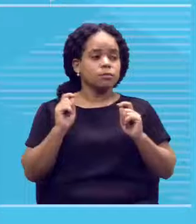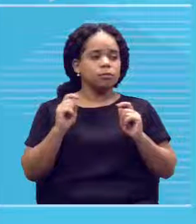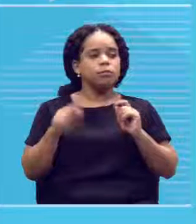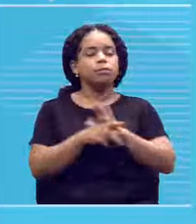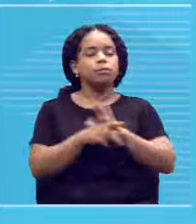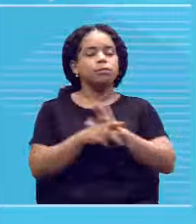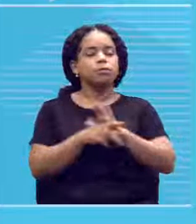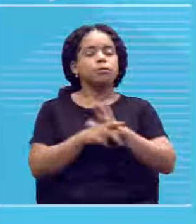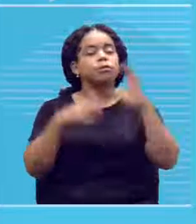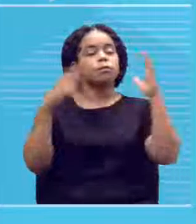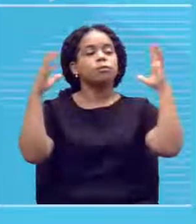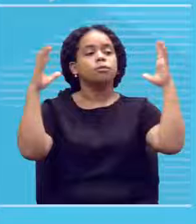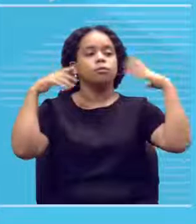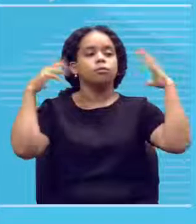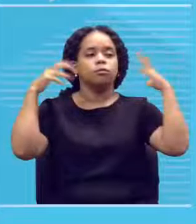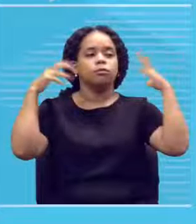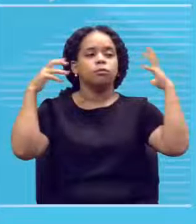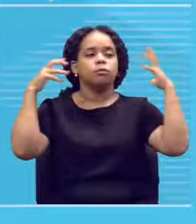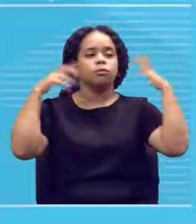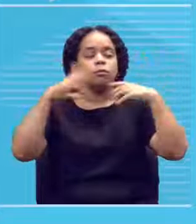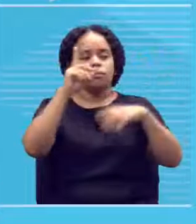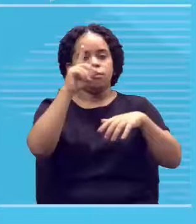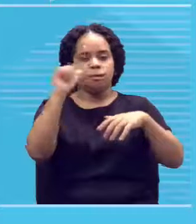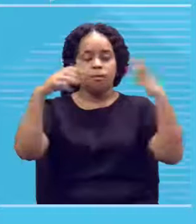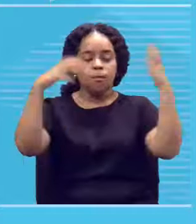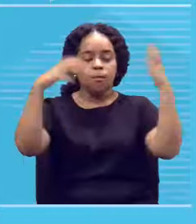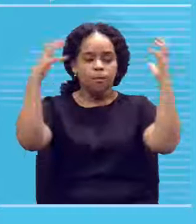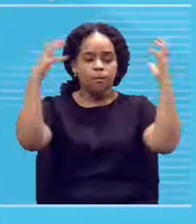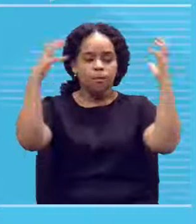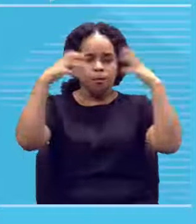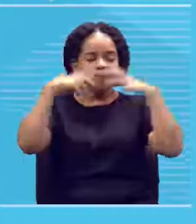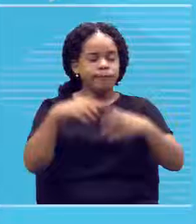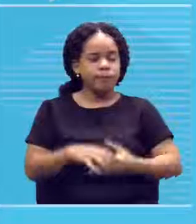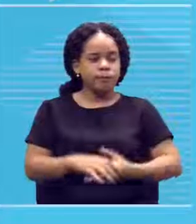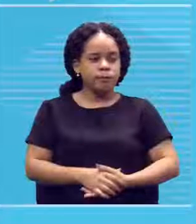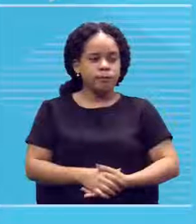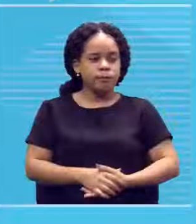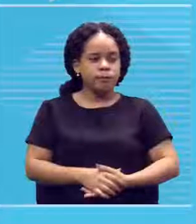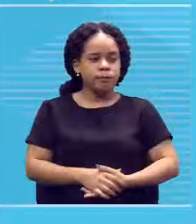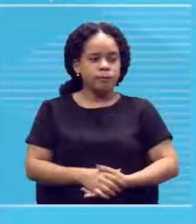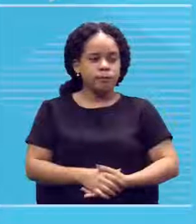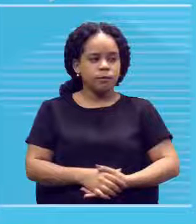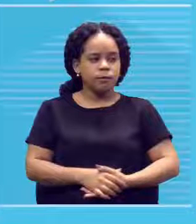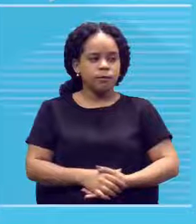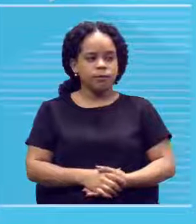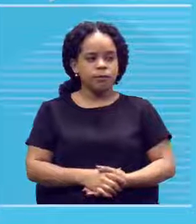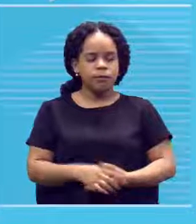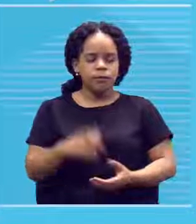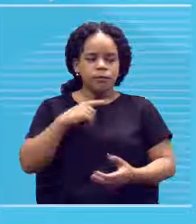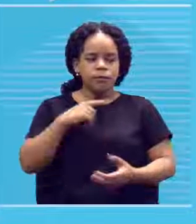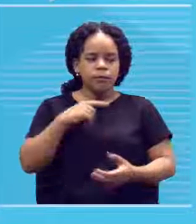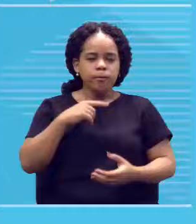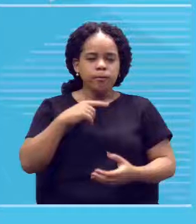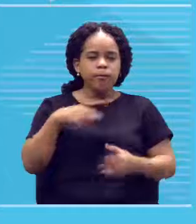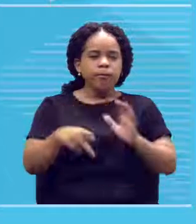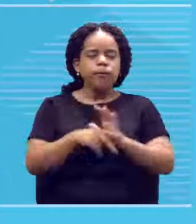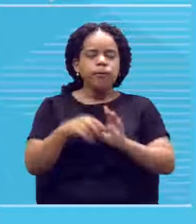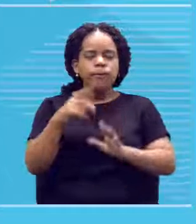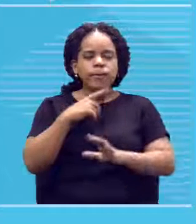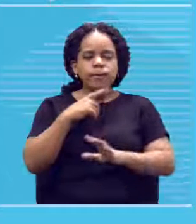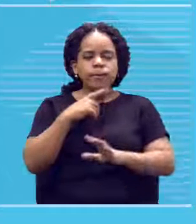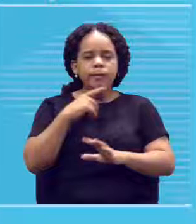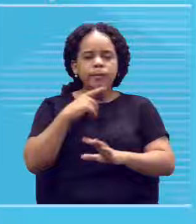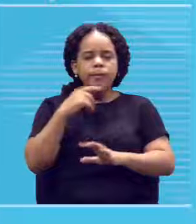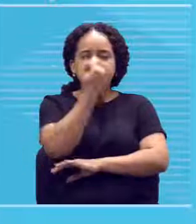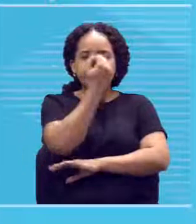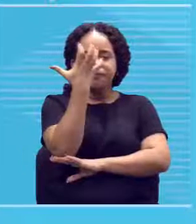da chuva necessitam da chuva se você as raízes das